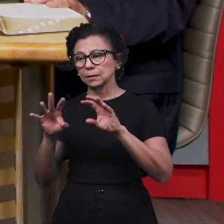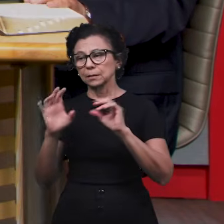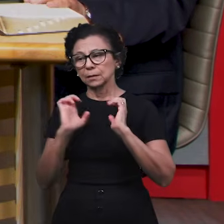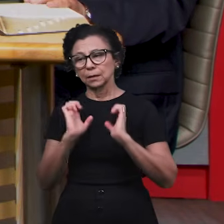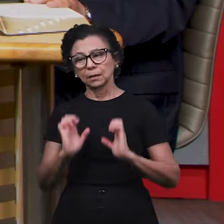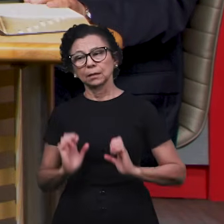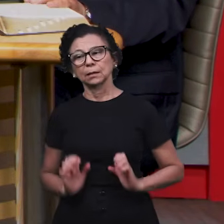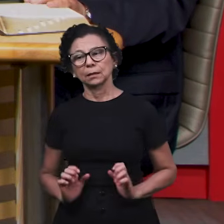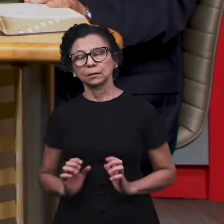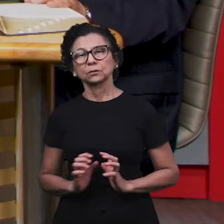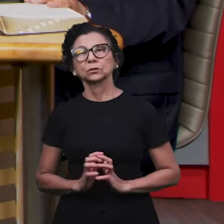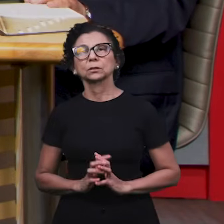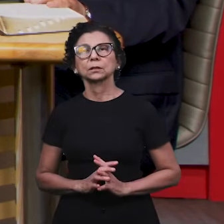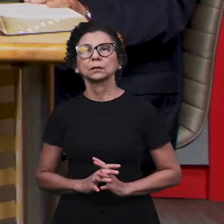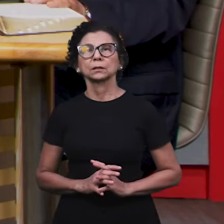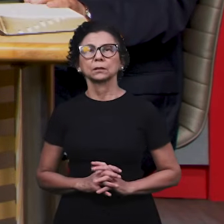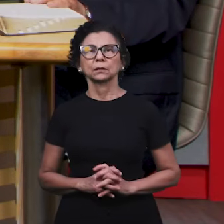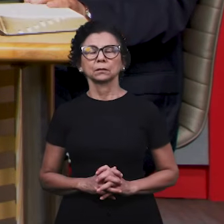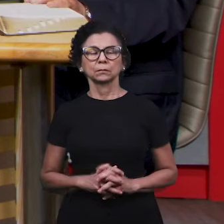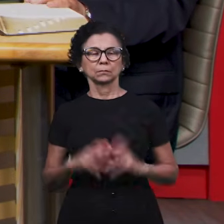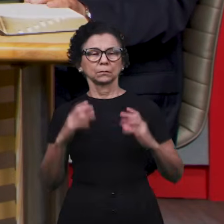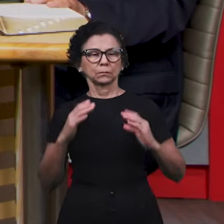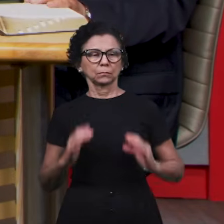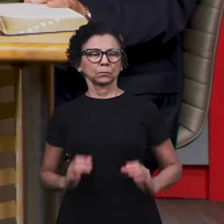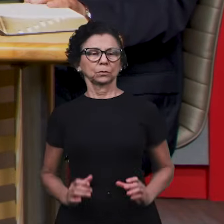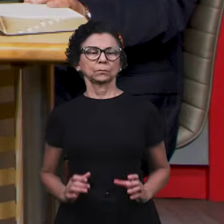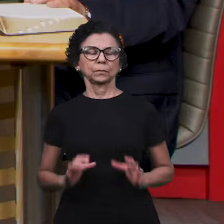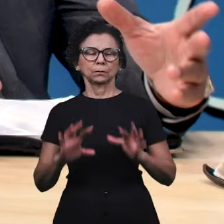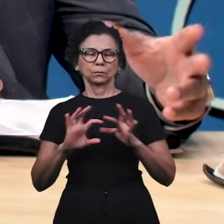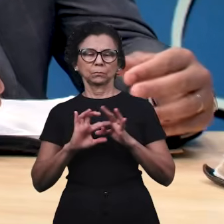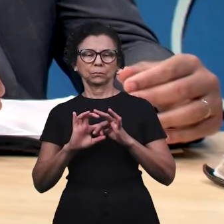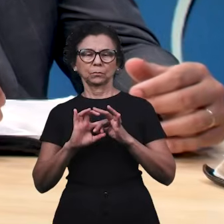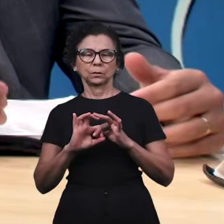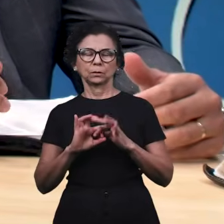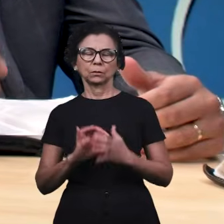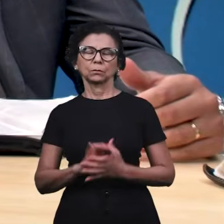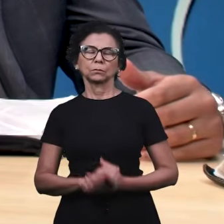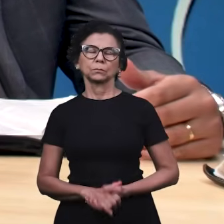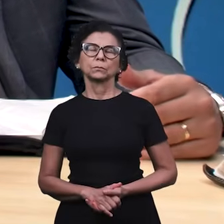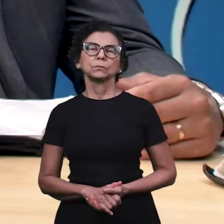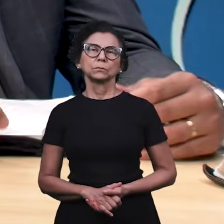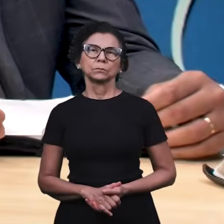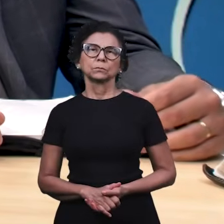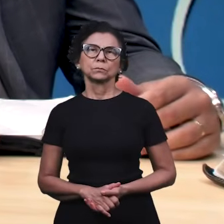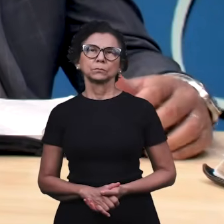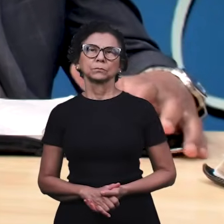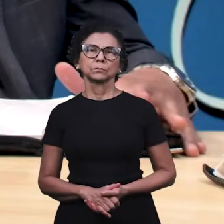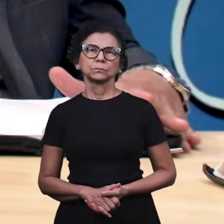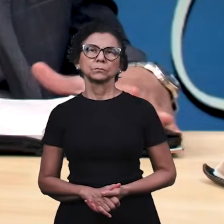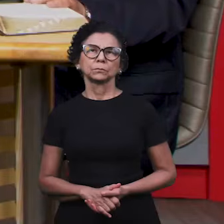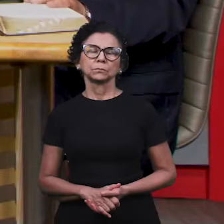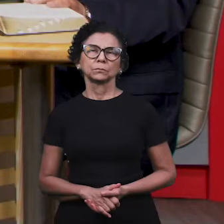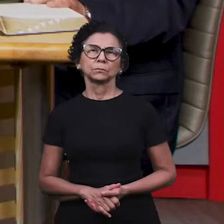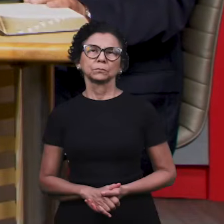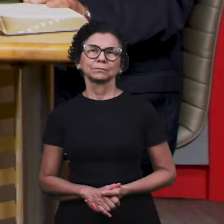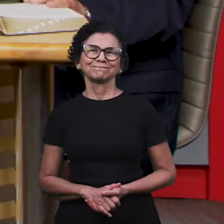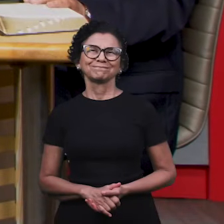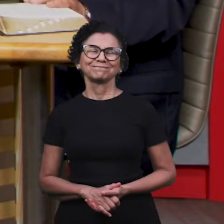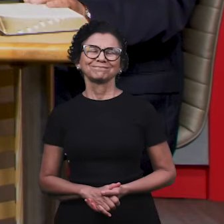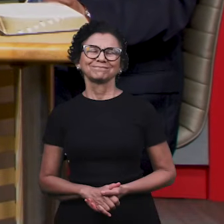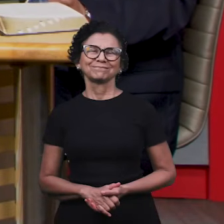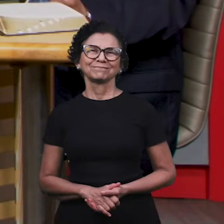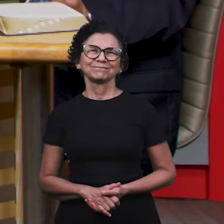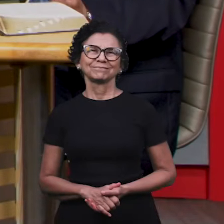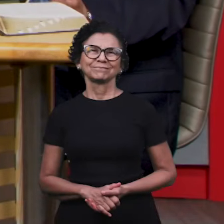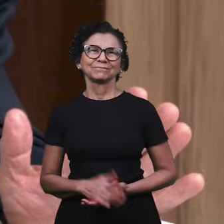à igreja, a postura, a comunhão, esses ensinamentos que são transmitidos, né? Muito bom, maravilha,